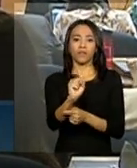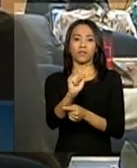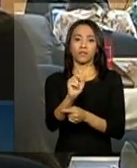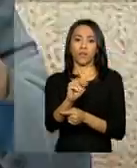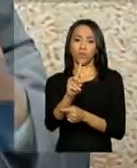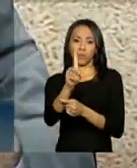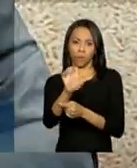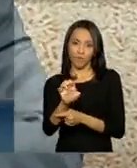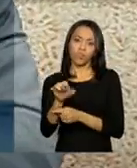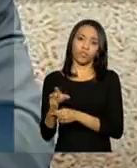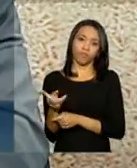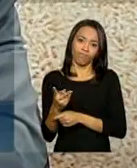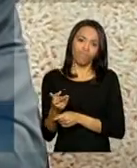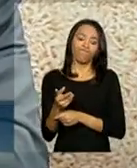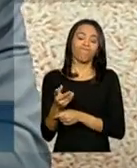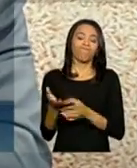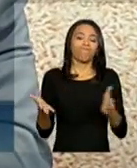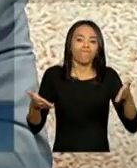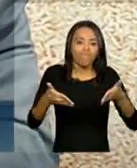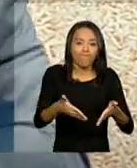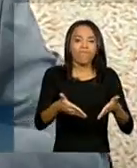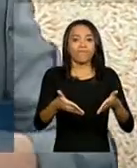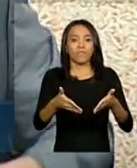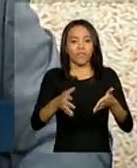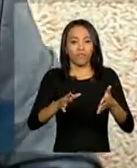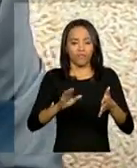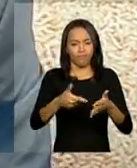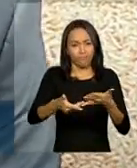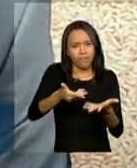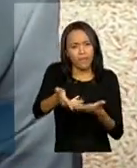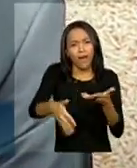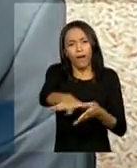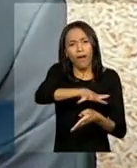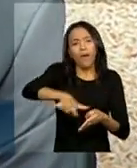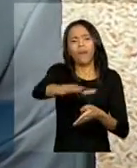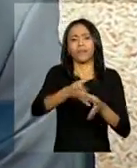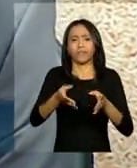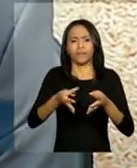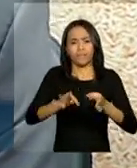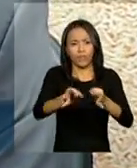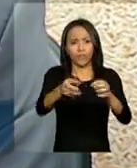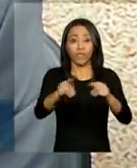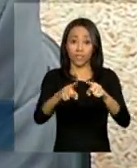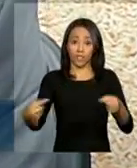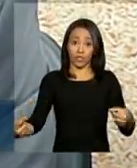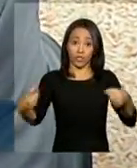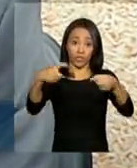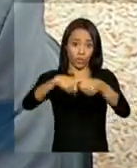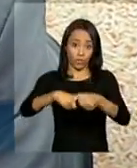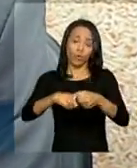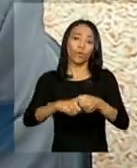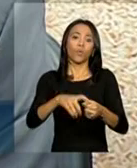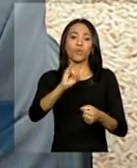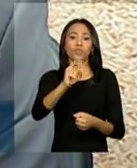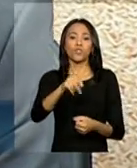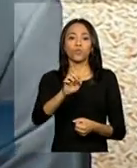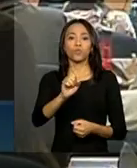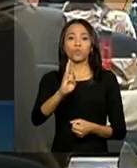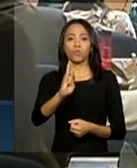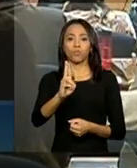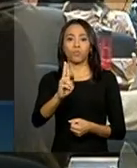da da parceria de desenvolvimento produtivo de incorporação tecnológica que envolve o Instituto Butantã e a merc Sharp